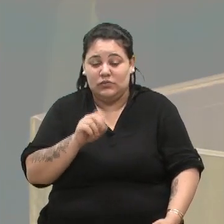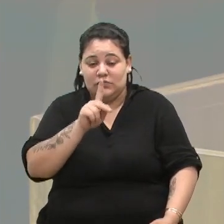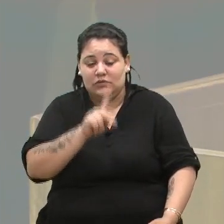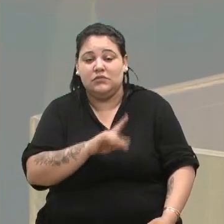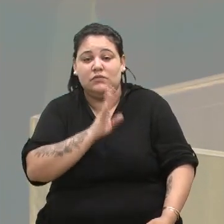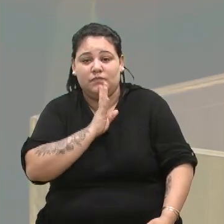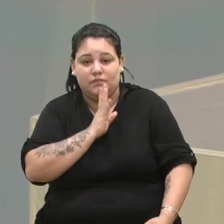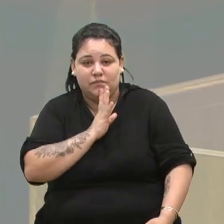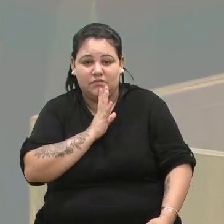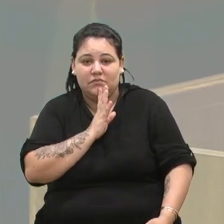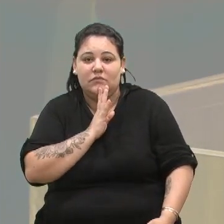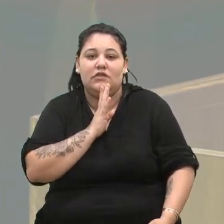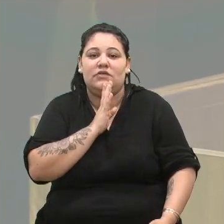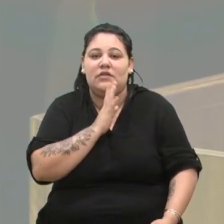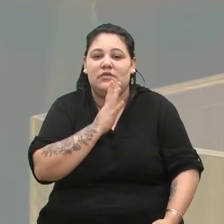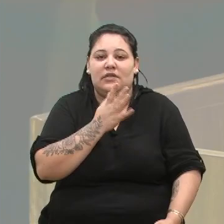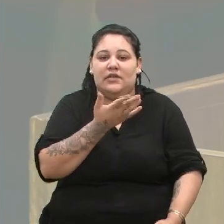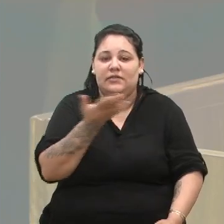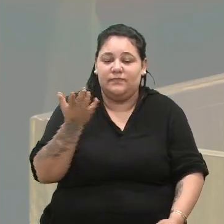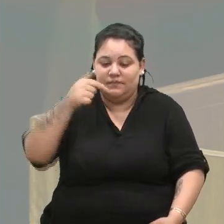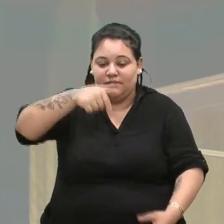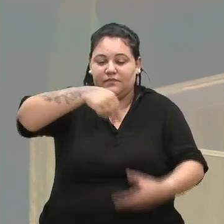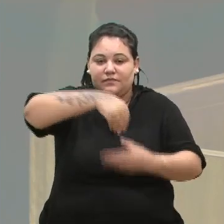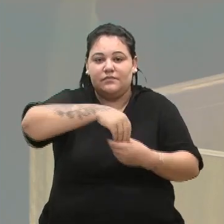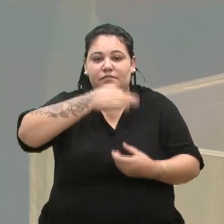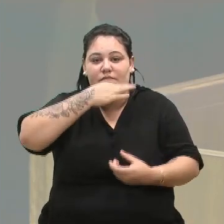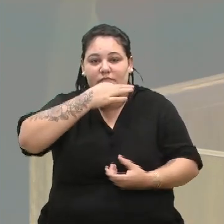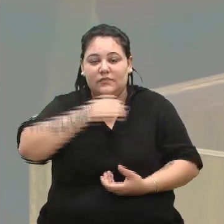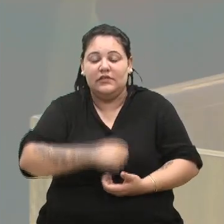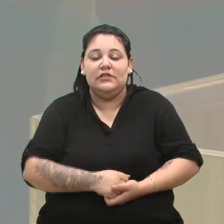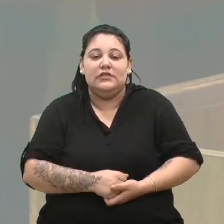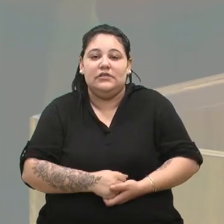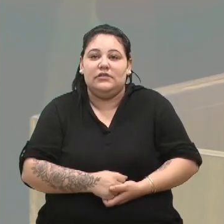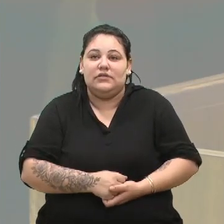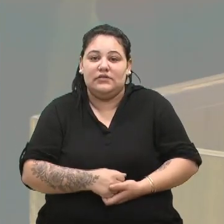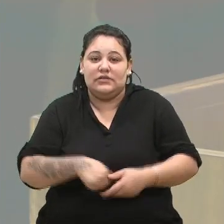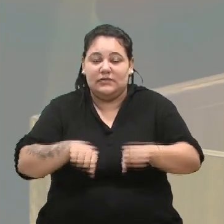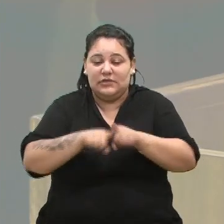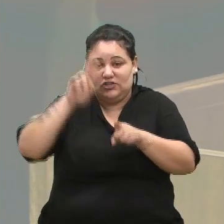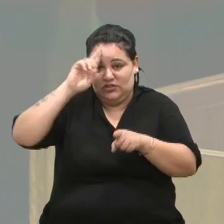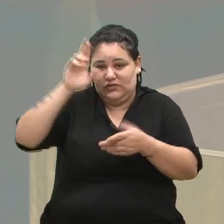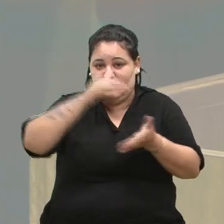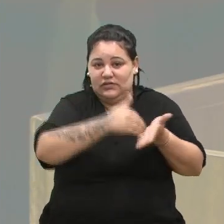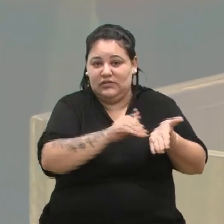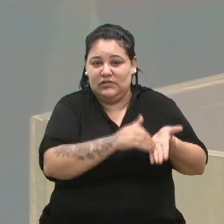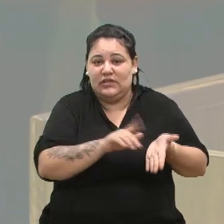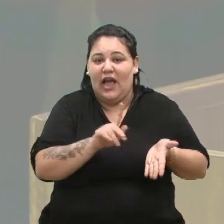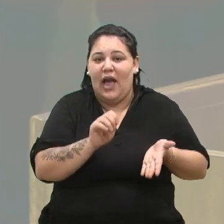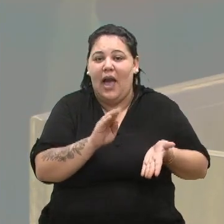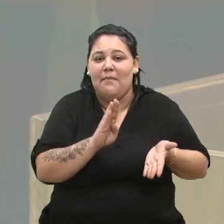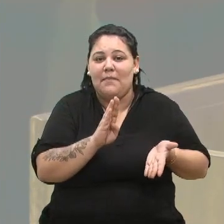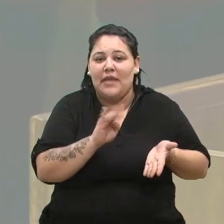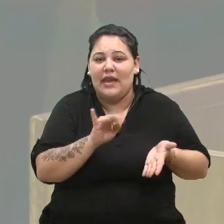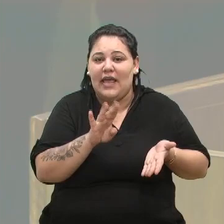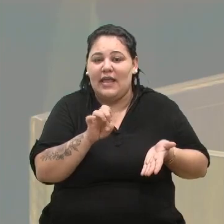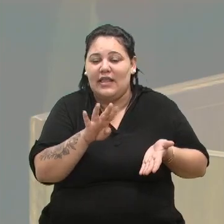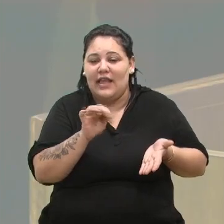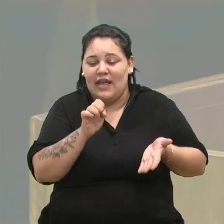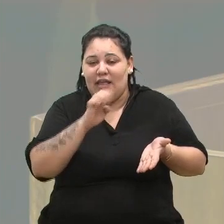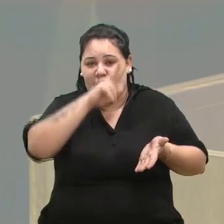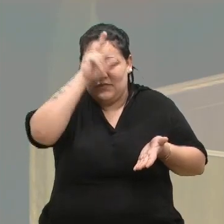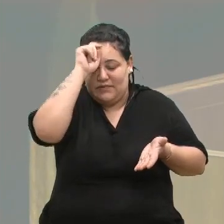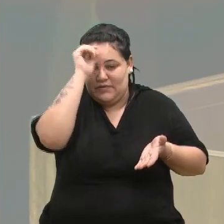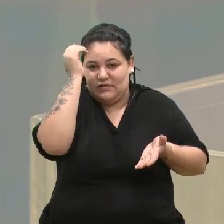conhecida aqui dentro da cidade de Caxias do Sul. Ele foi chefe de gabinete aí do prefeito